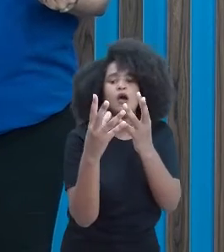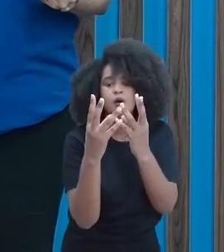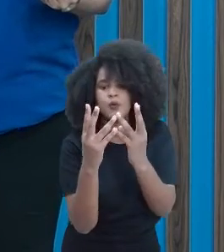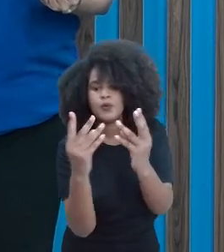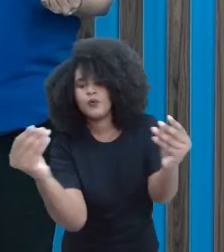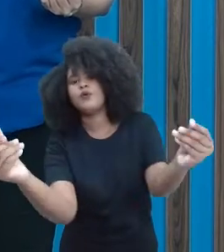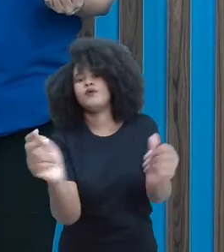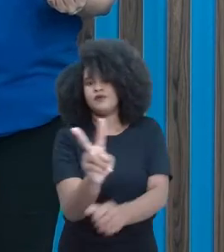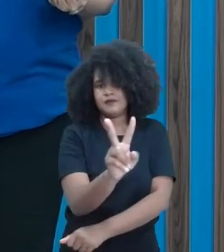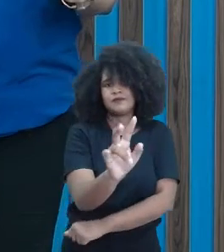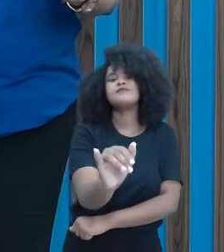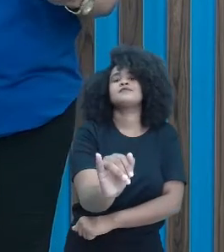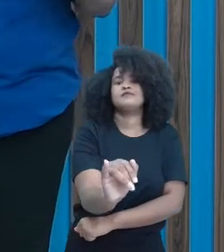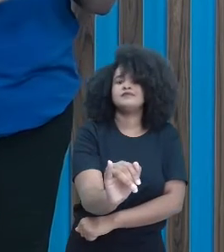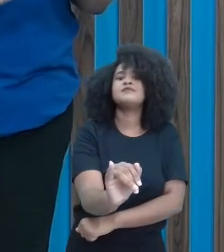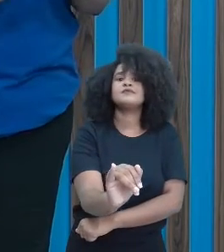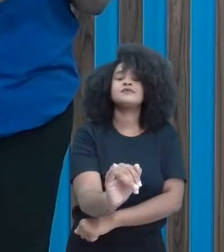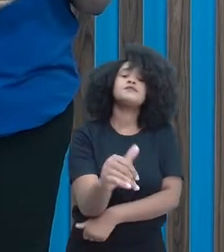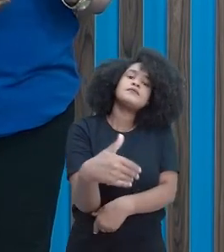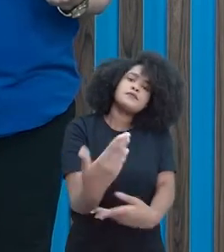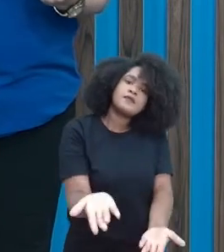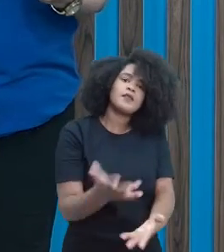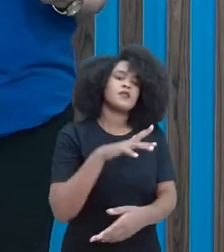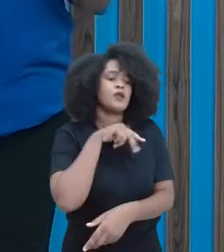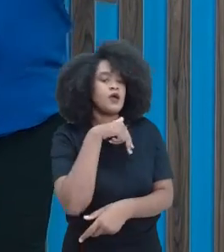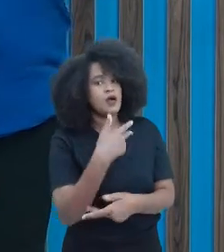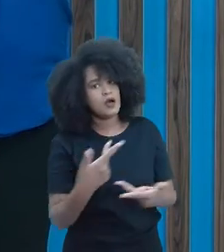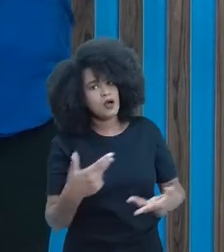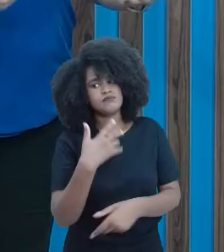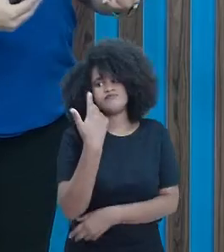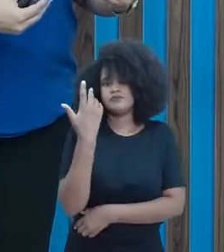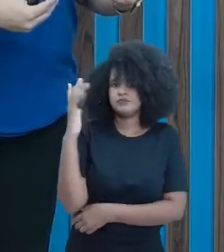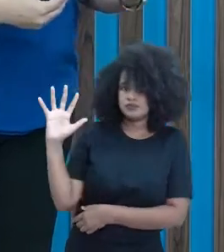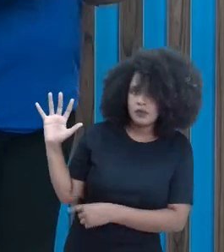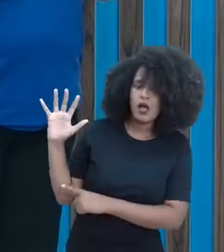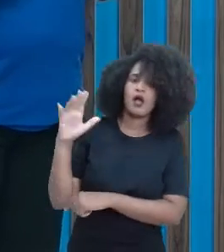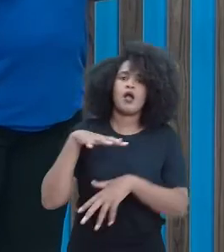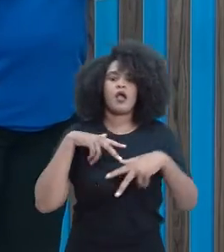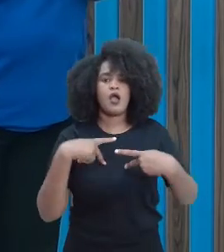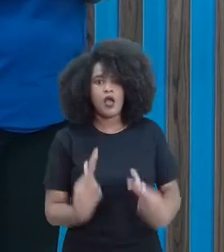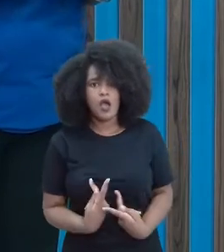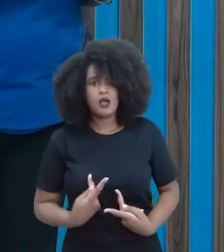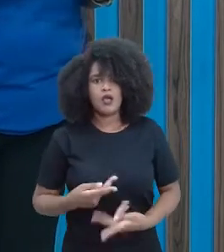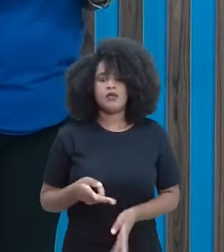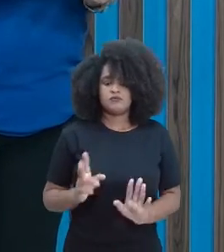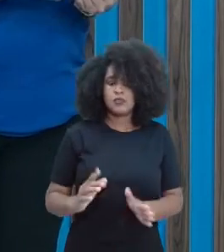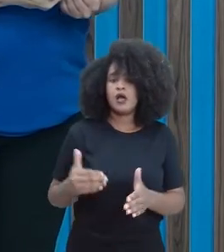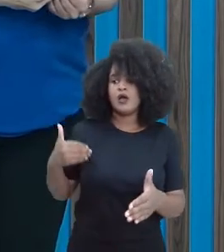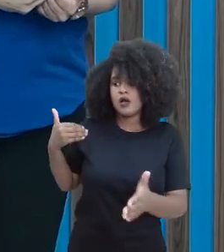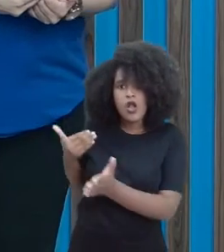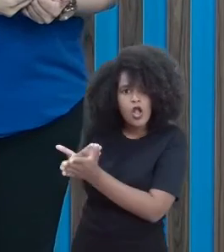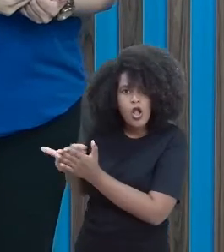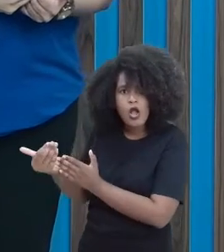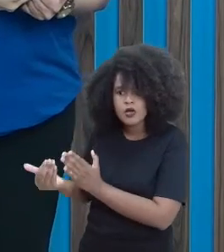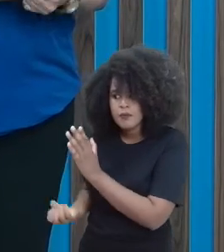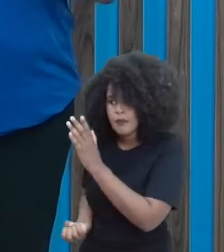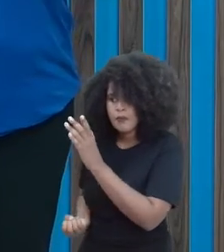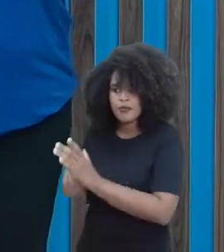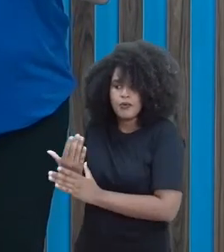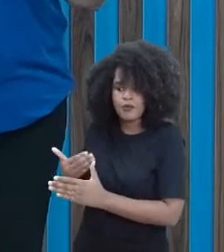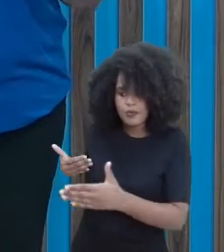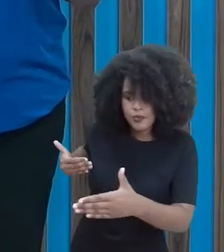existir. Ou seja, aquelas espécies, elas não vão surgir, não estão aqui, né, desde o início